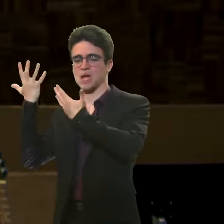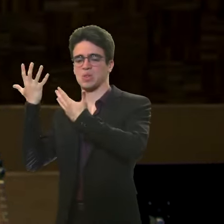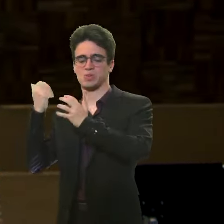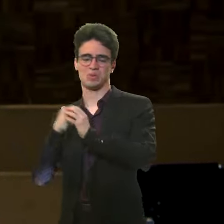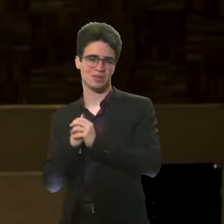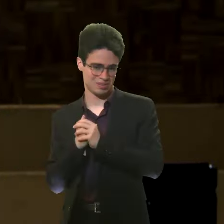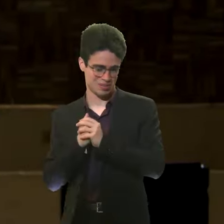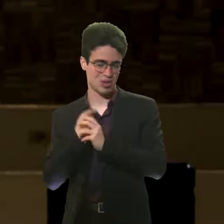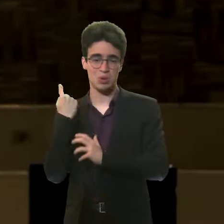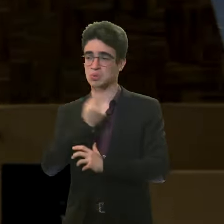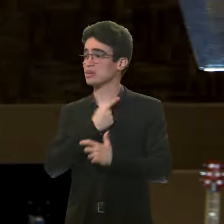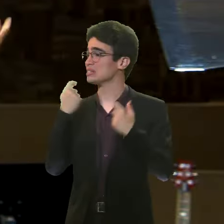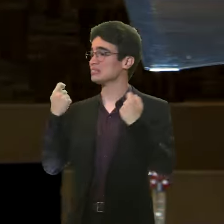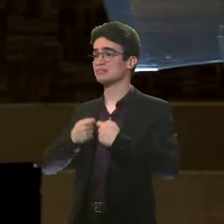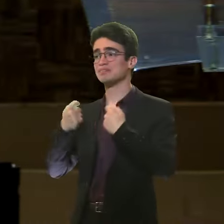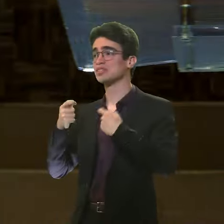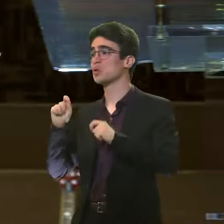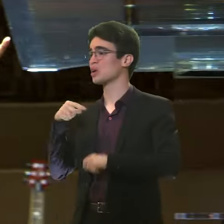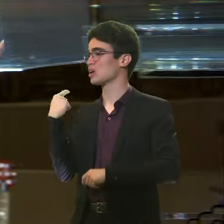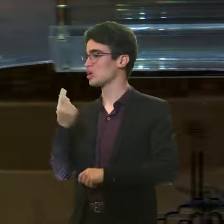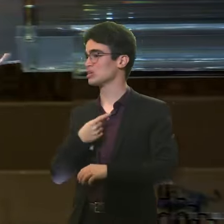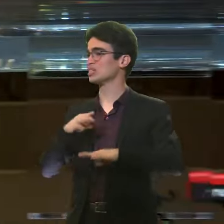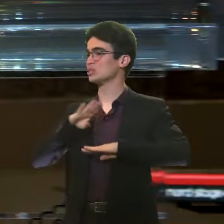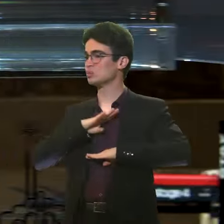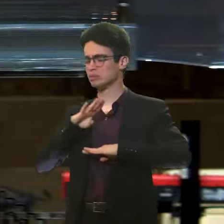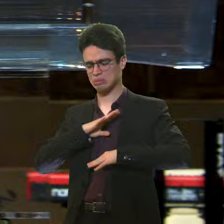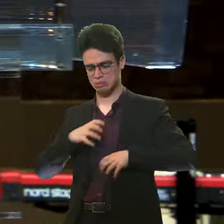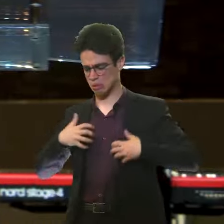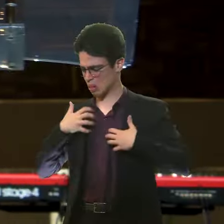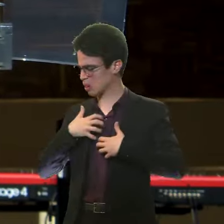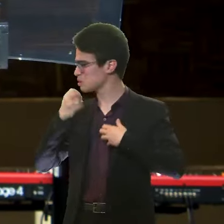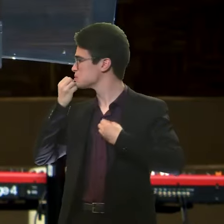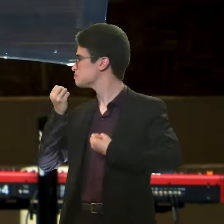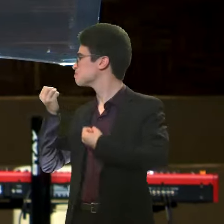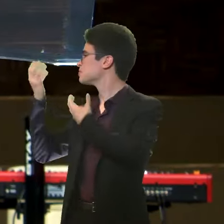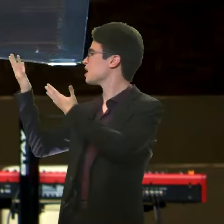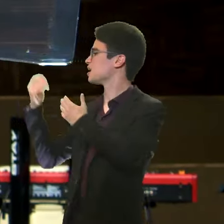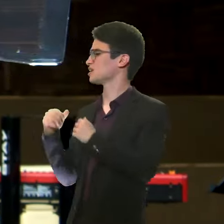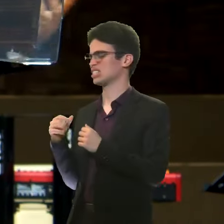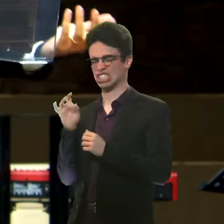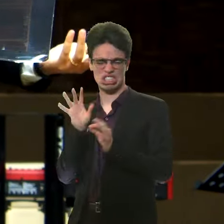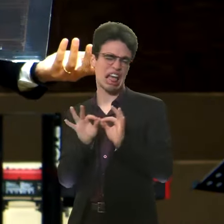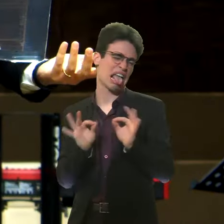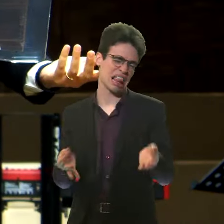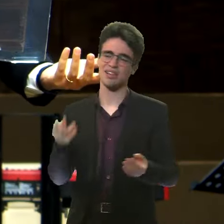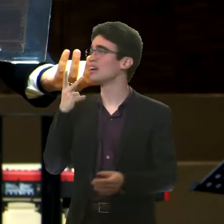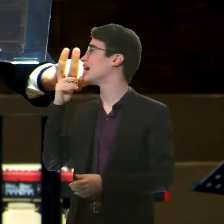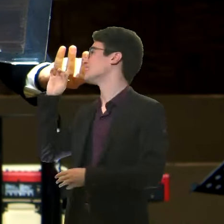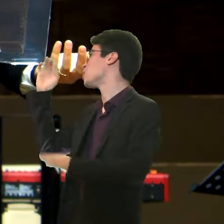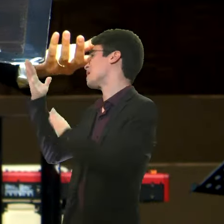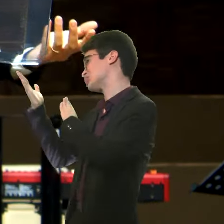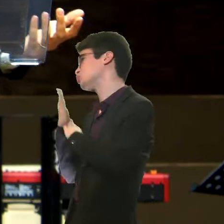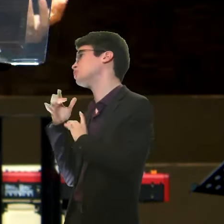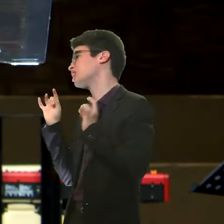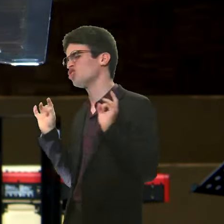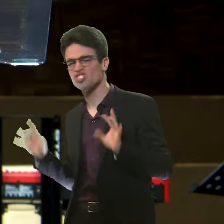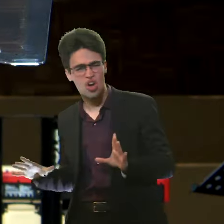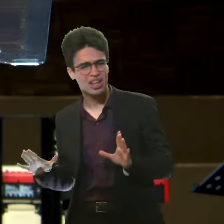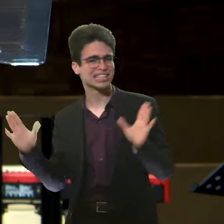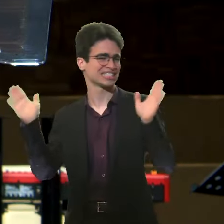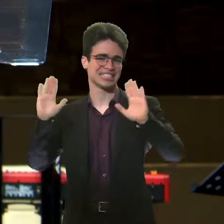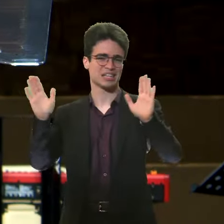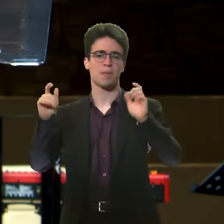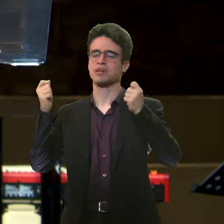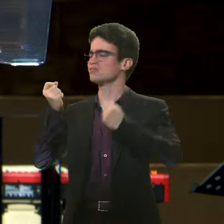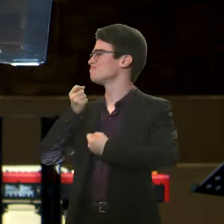De que a gente fale o que estamos passando. Não só de maneira superficial: Senhor, me ajuda nas minhas lutas. Mas Senhor,